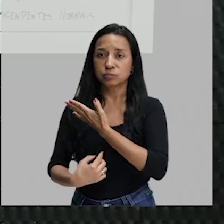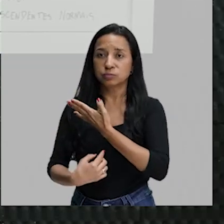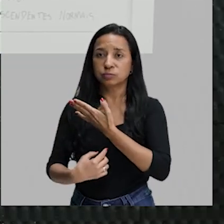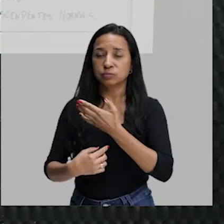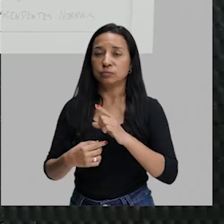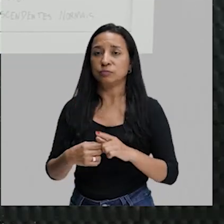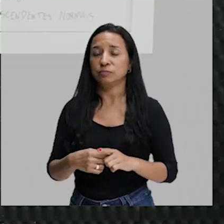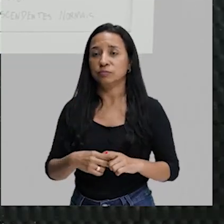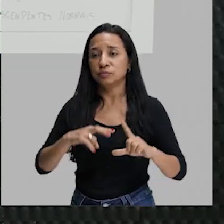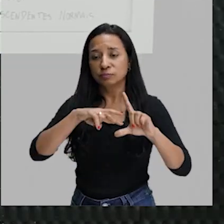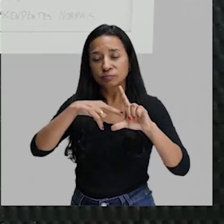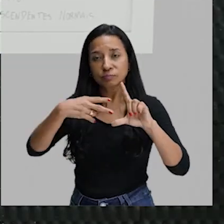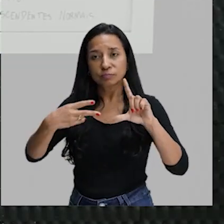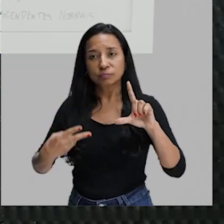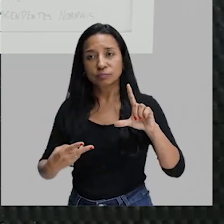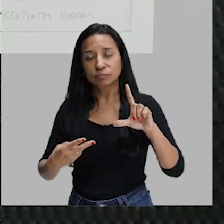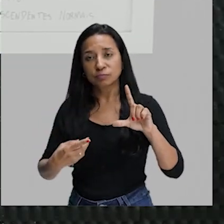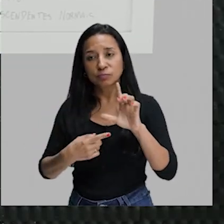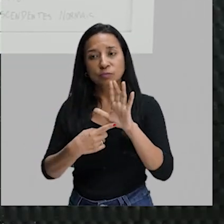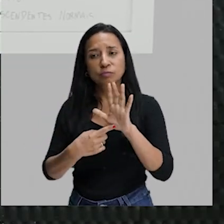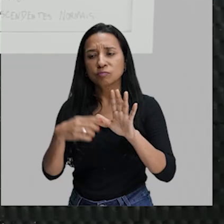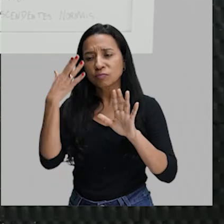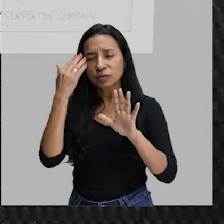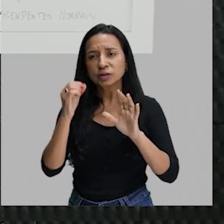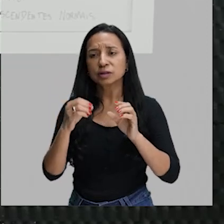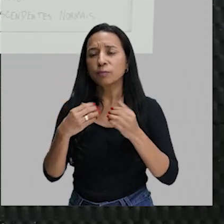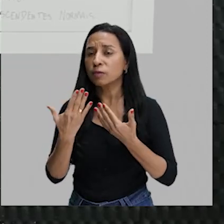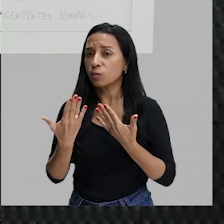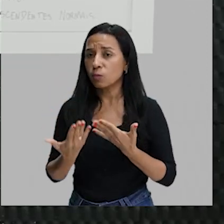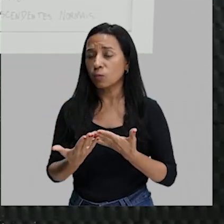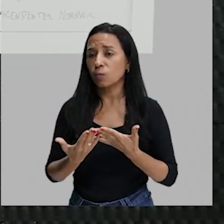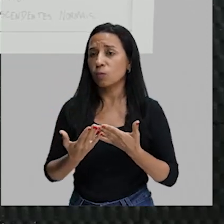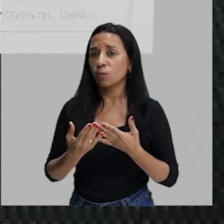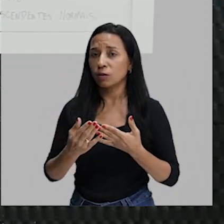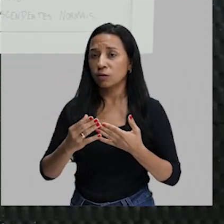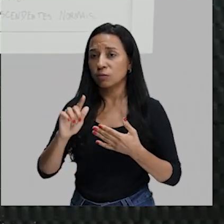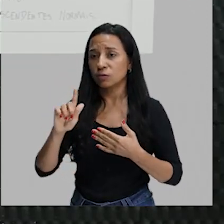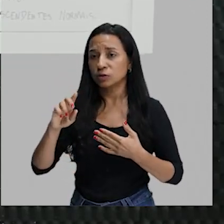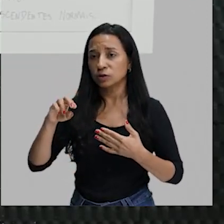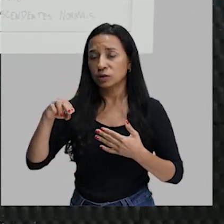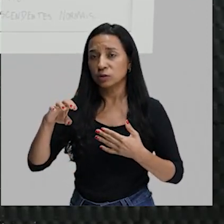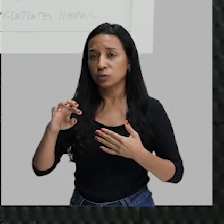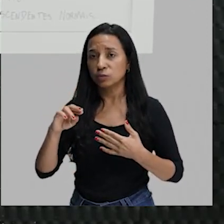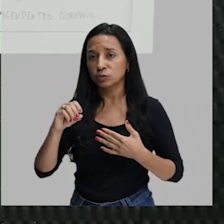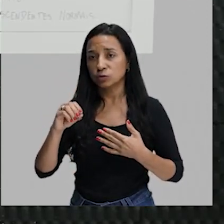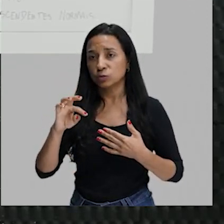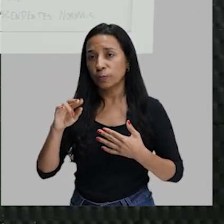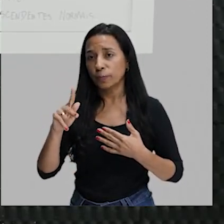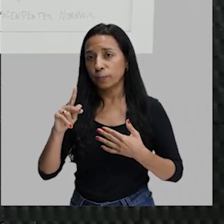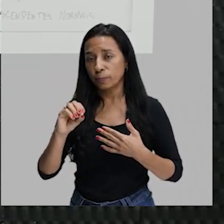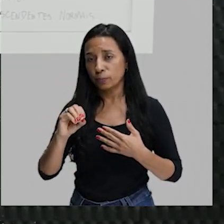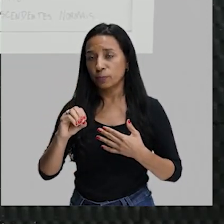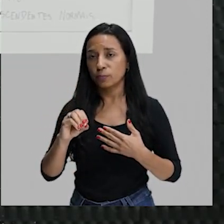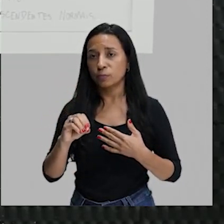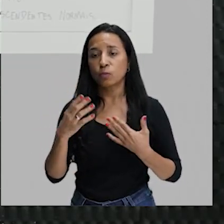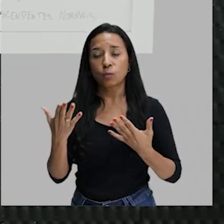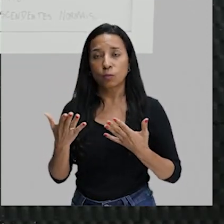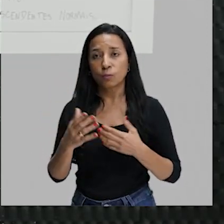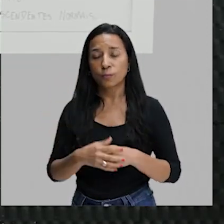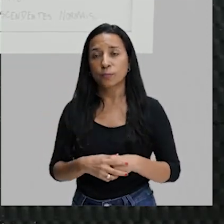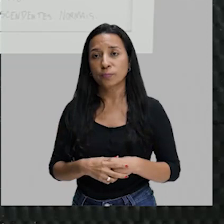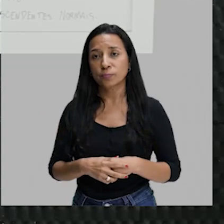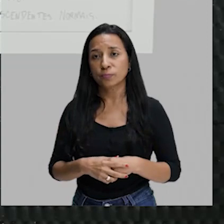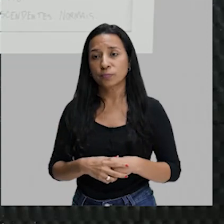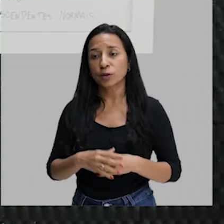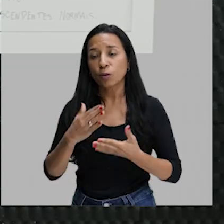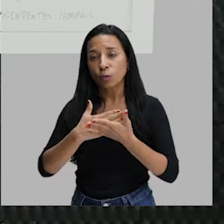os genótipos de cada um desses indivíduos, ok? Esse indivíduo aqui, eu vou começar pelos indivíduos que